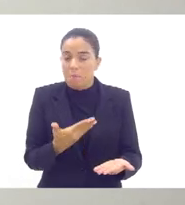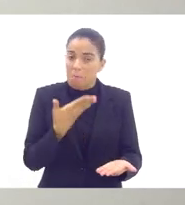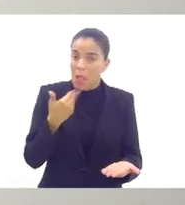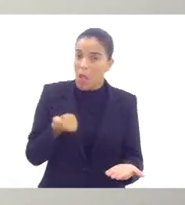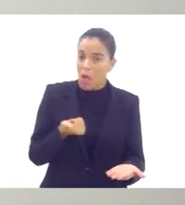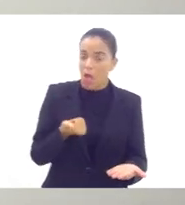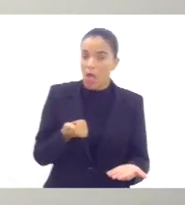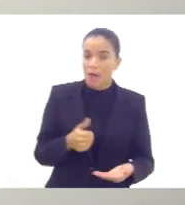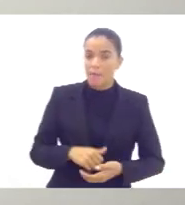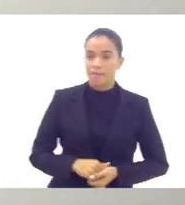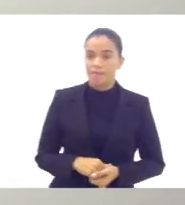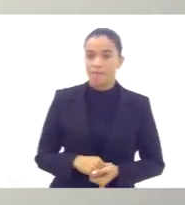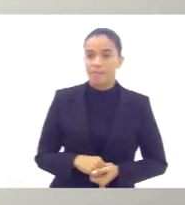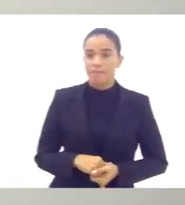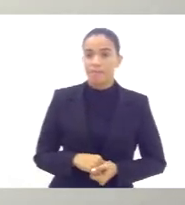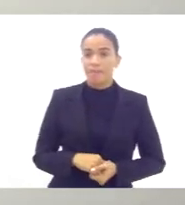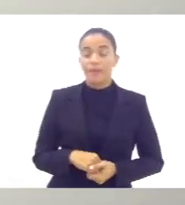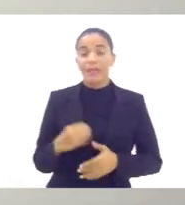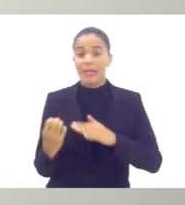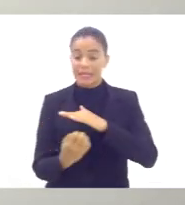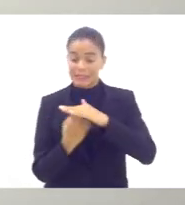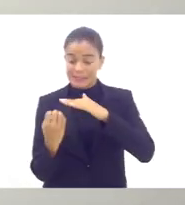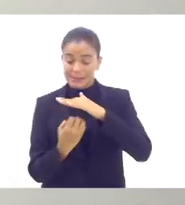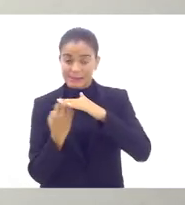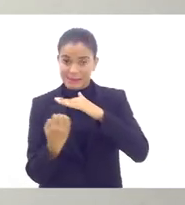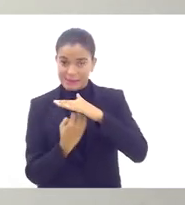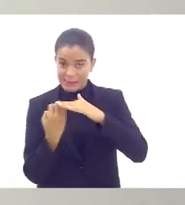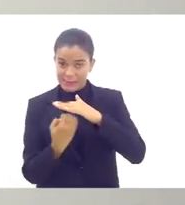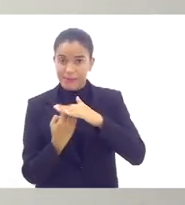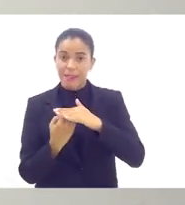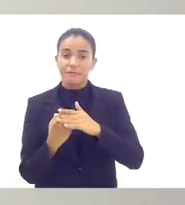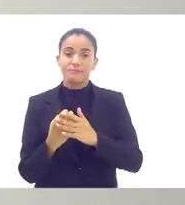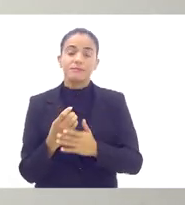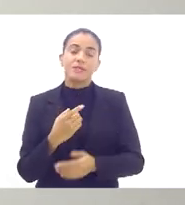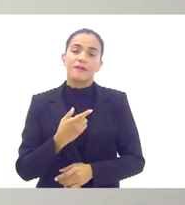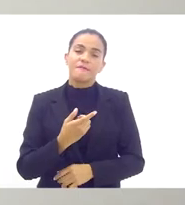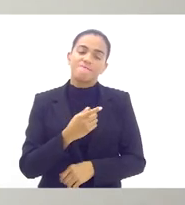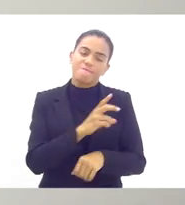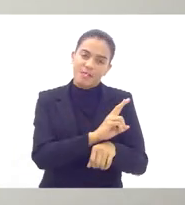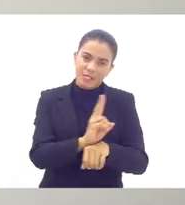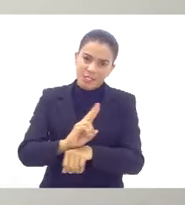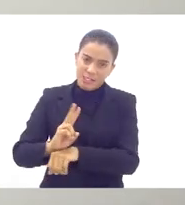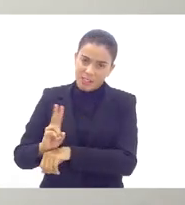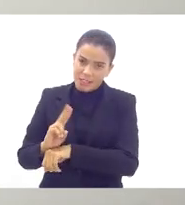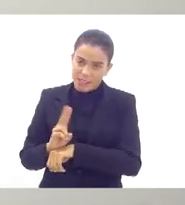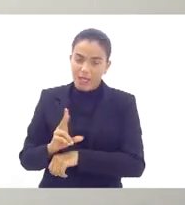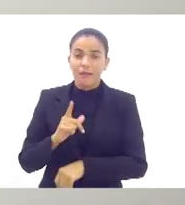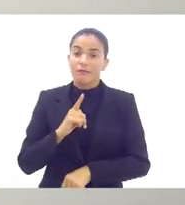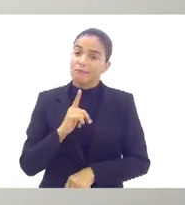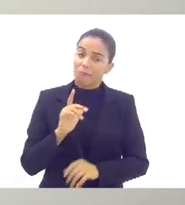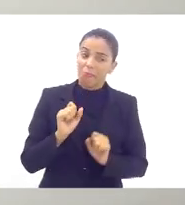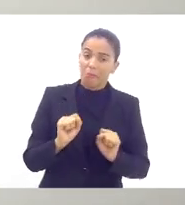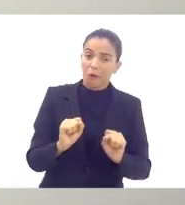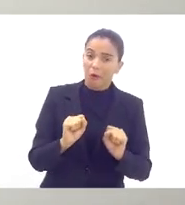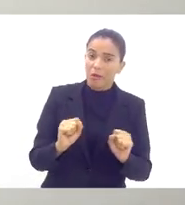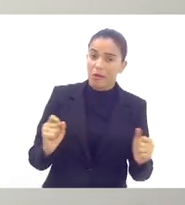substancial. Né? E as empresas que a Cefaz fiscaliza são empresas que estão sujeitas a...